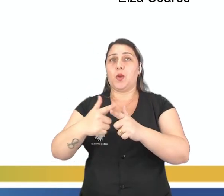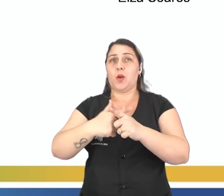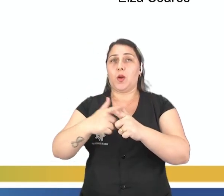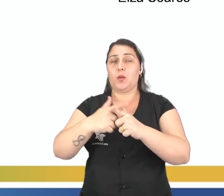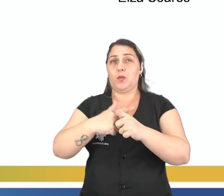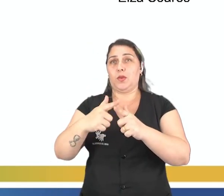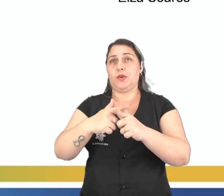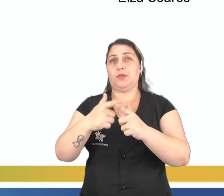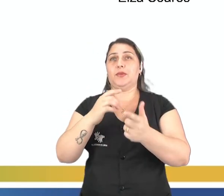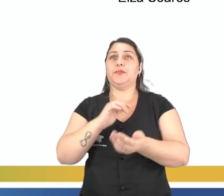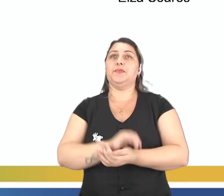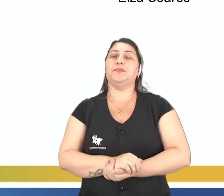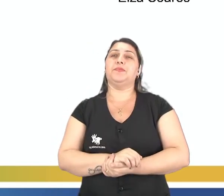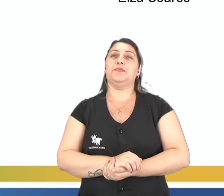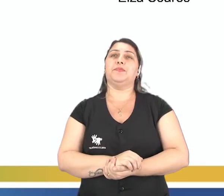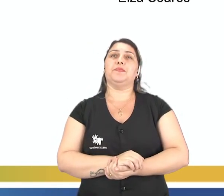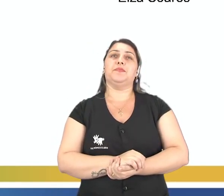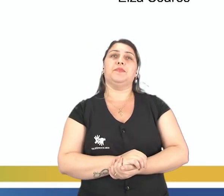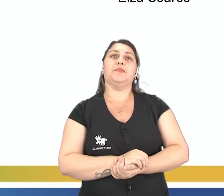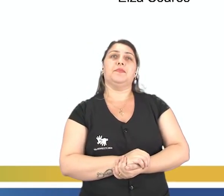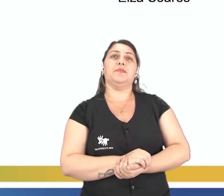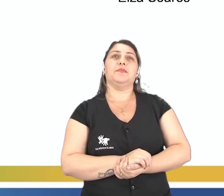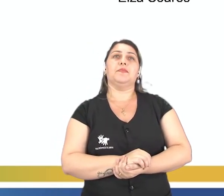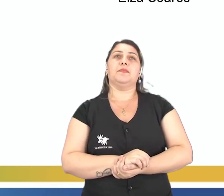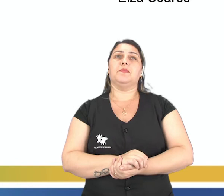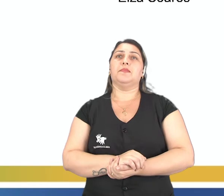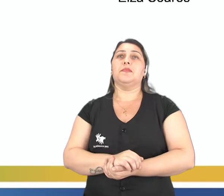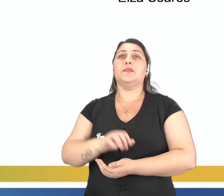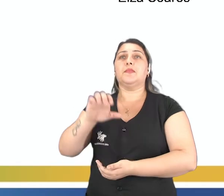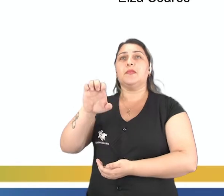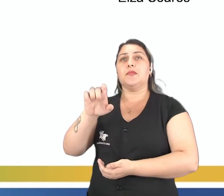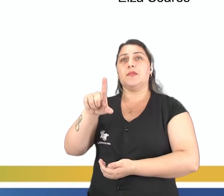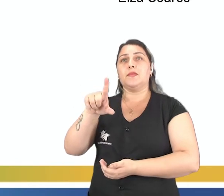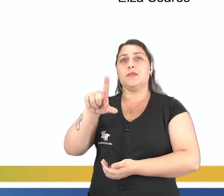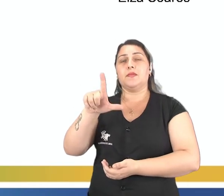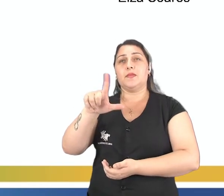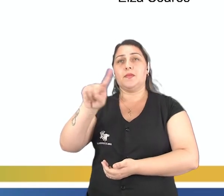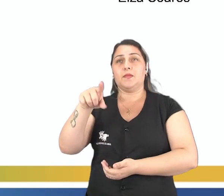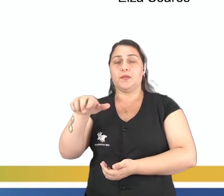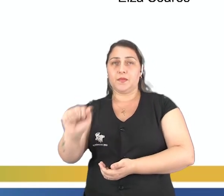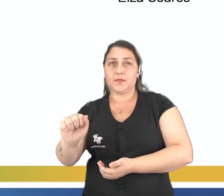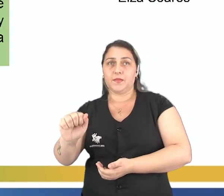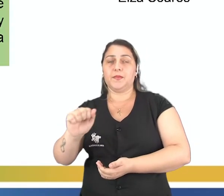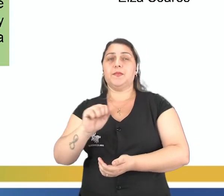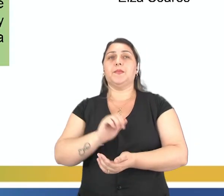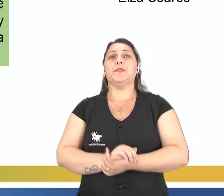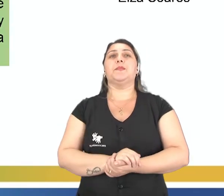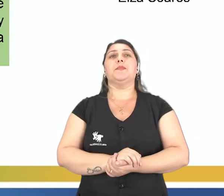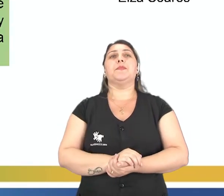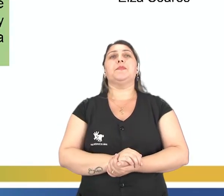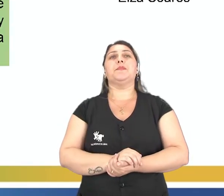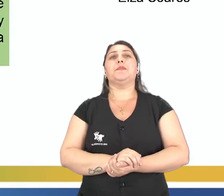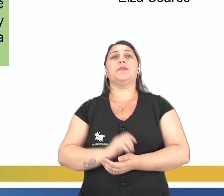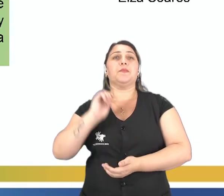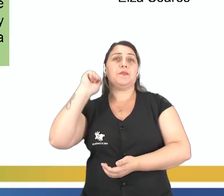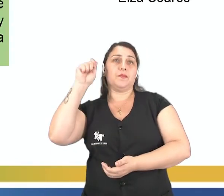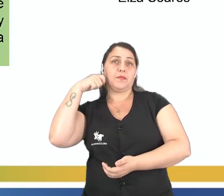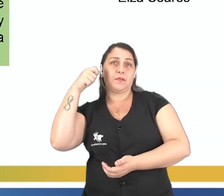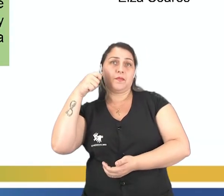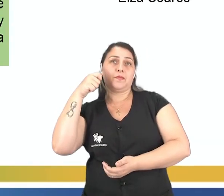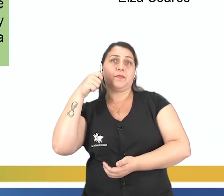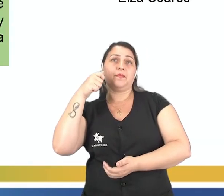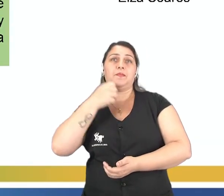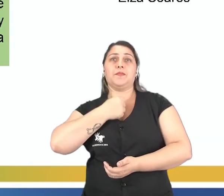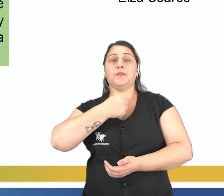reviravoltas memoráveis. Acertou quem disse que é a Elza Soares. Próxima característica. Ele é